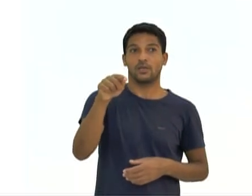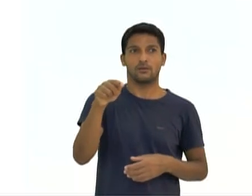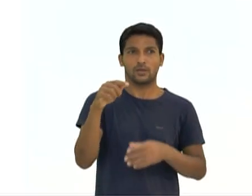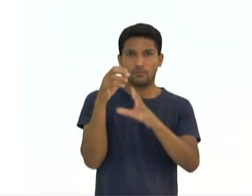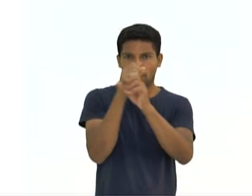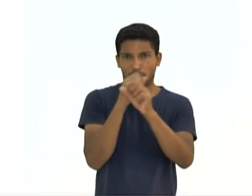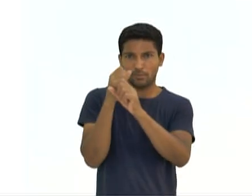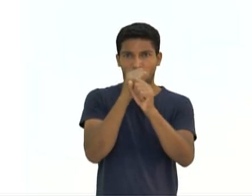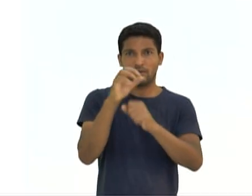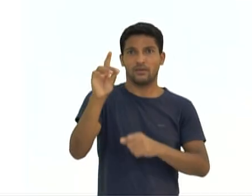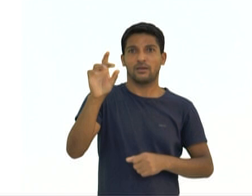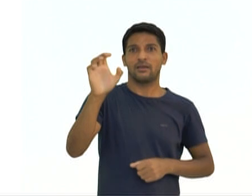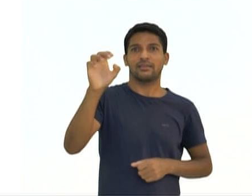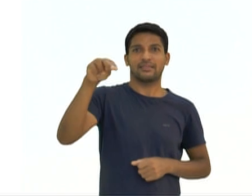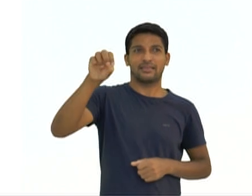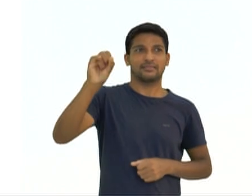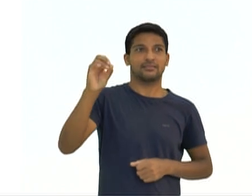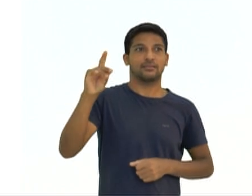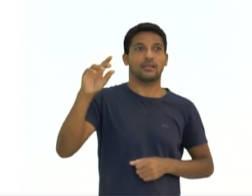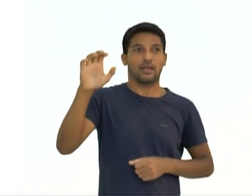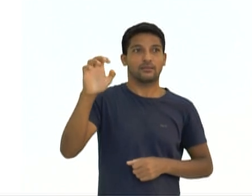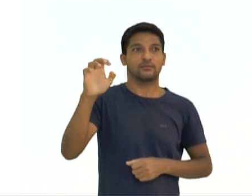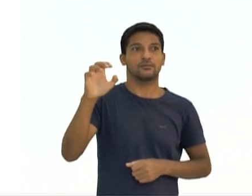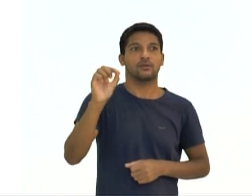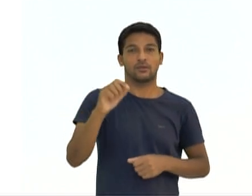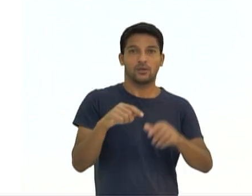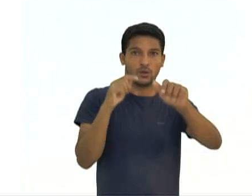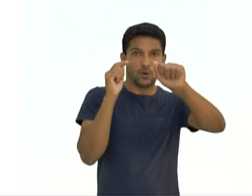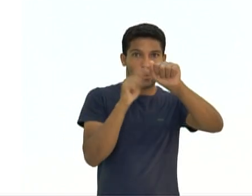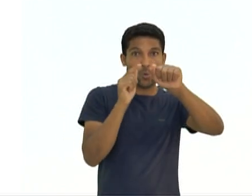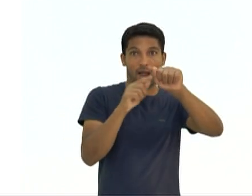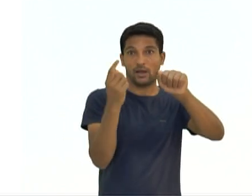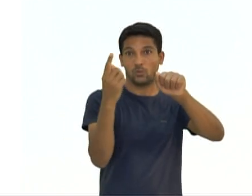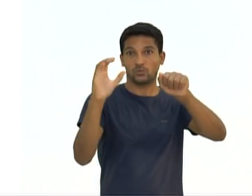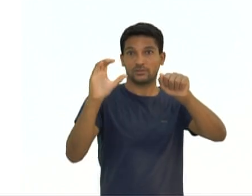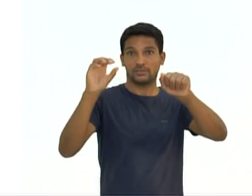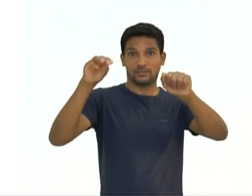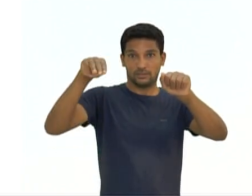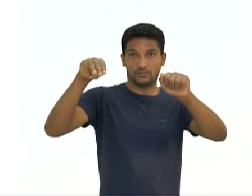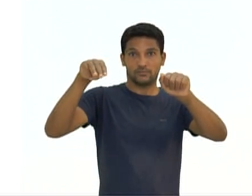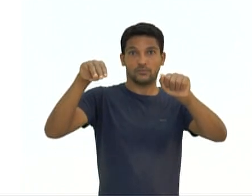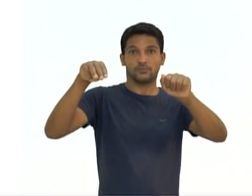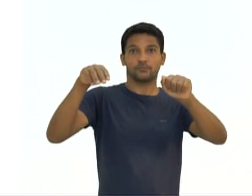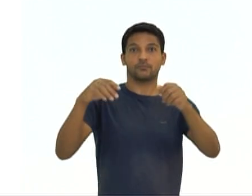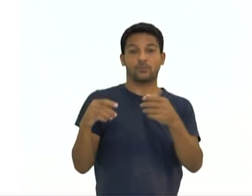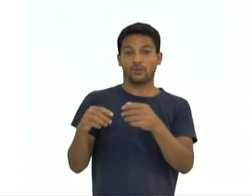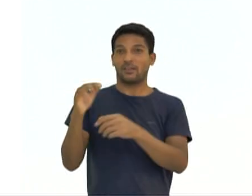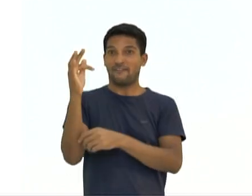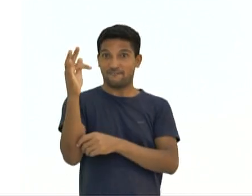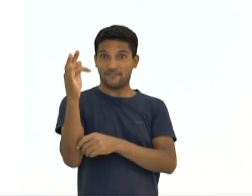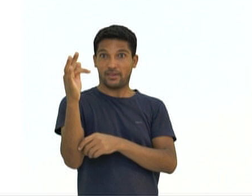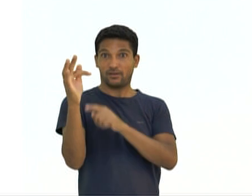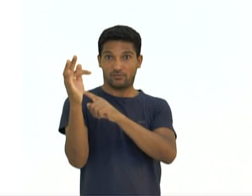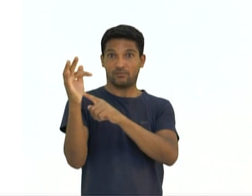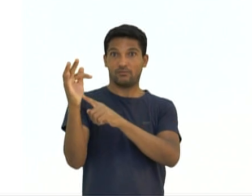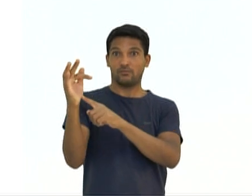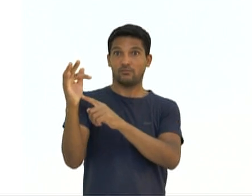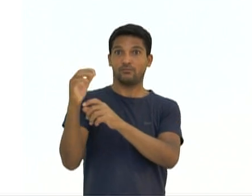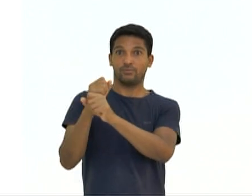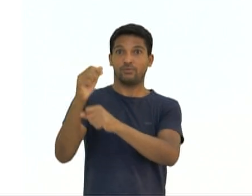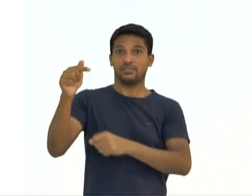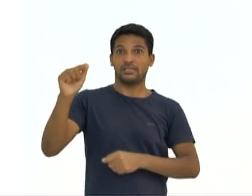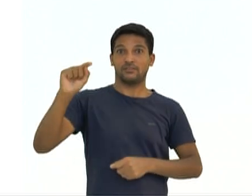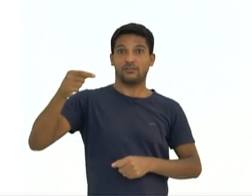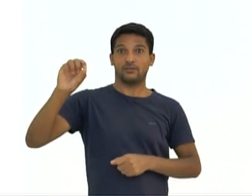tá bom? Sabe-se que o A é 1 centímetro, a massa do ferro é 7,8, a massa